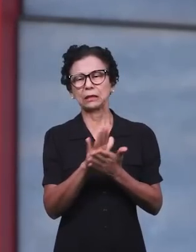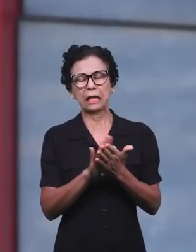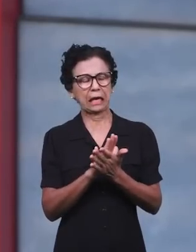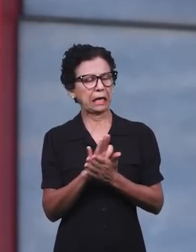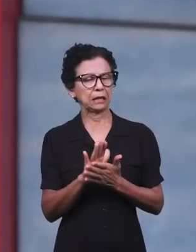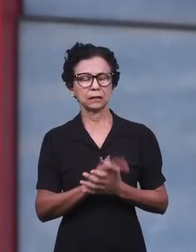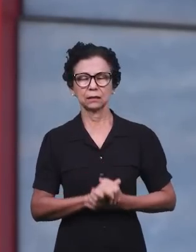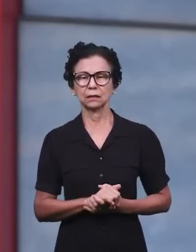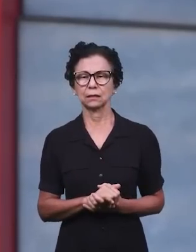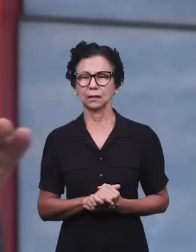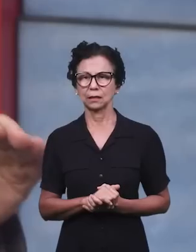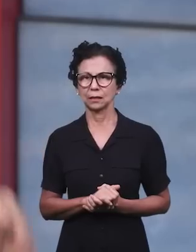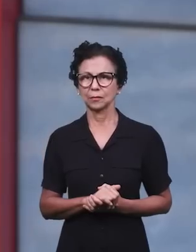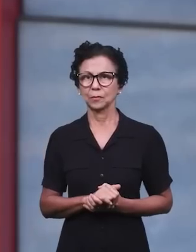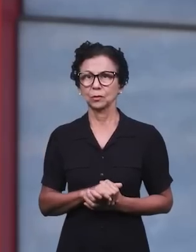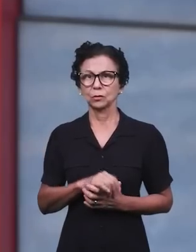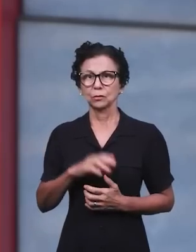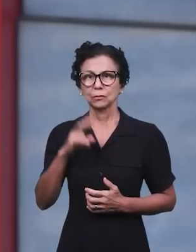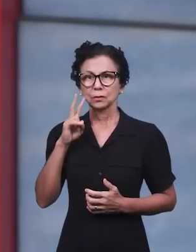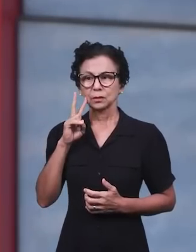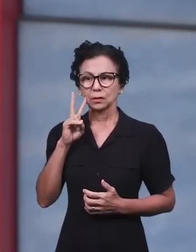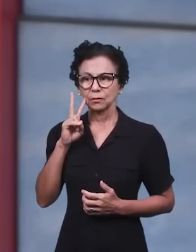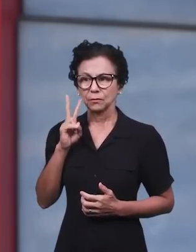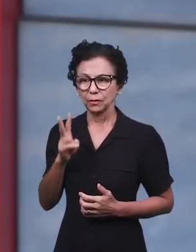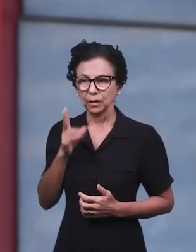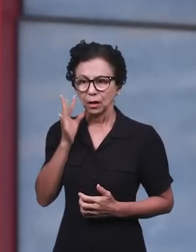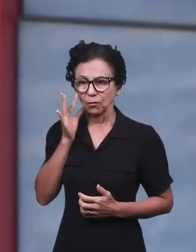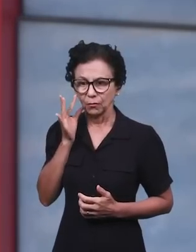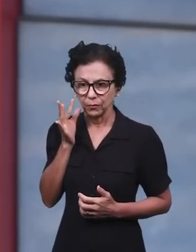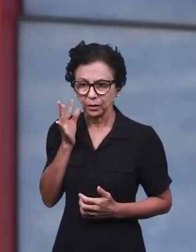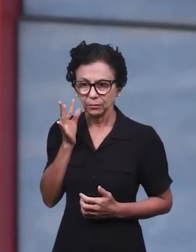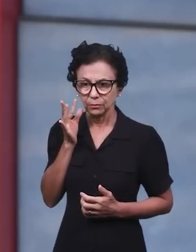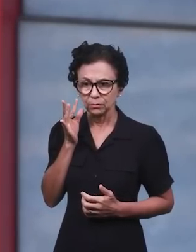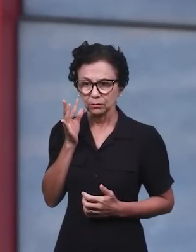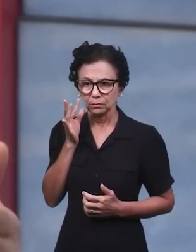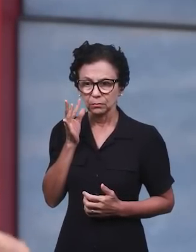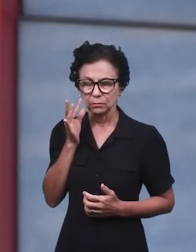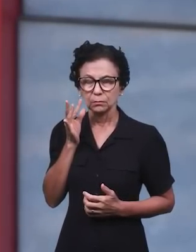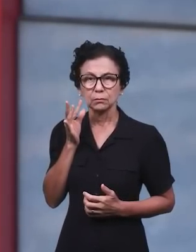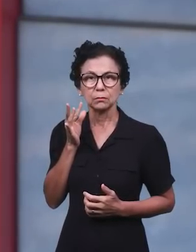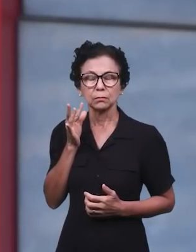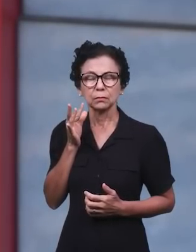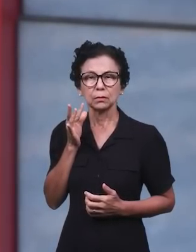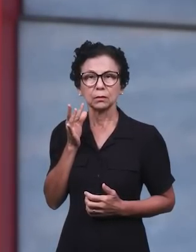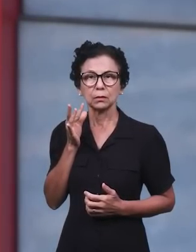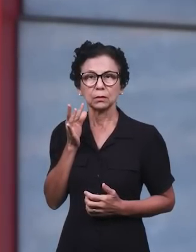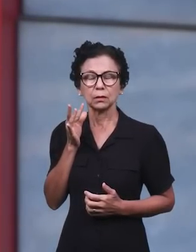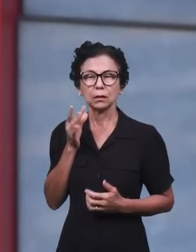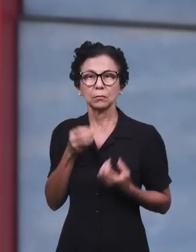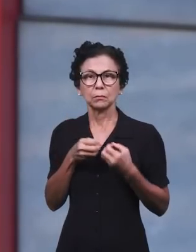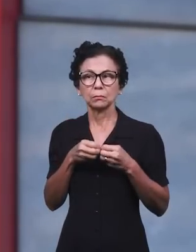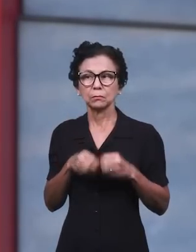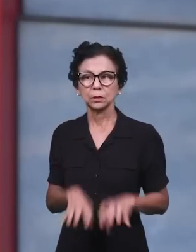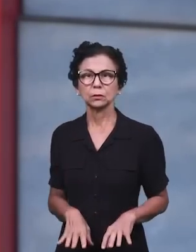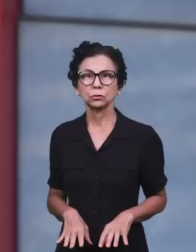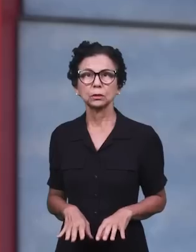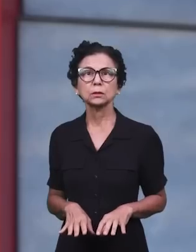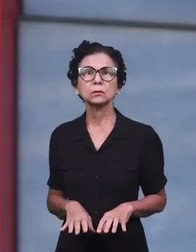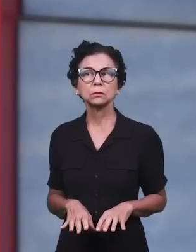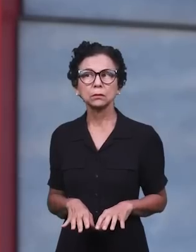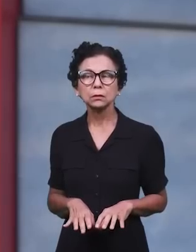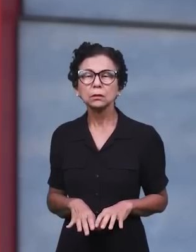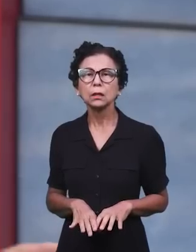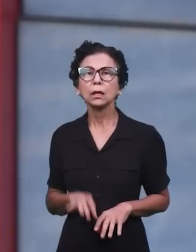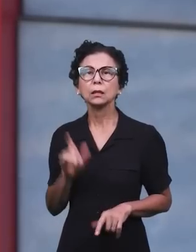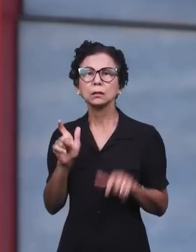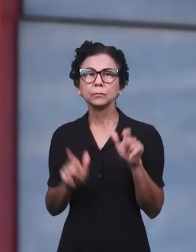nada. Mas a hora que você vê aquilo que os outros sofreram, aquilo realmente afeta muito. E é